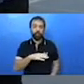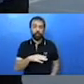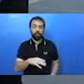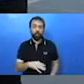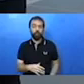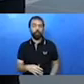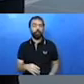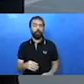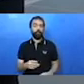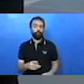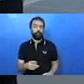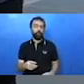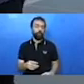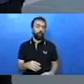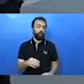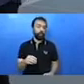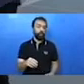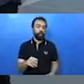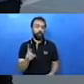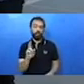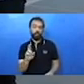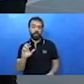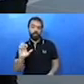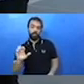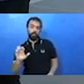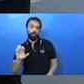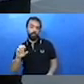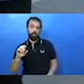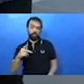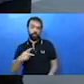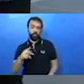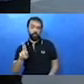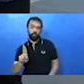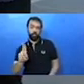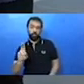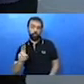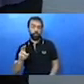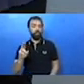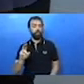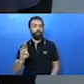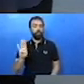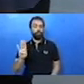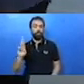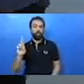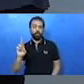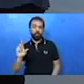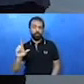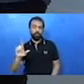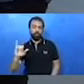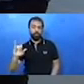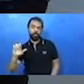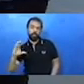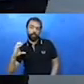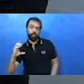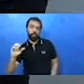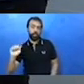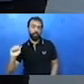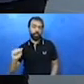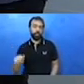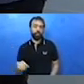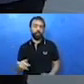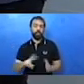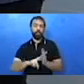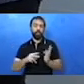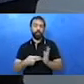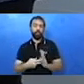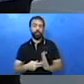um presidente. Então, monarquia e república são formas de governar um país. Agora,